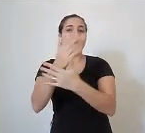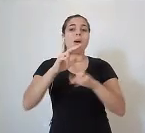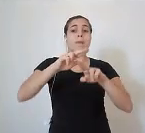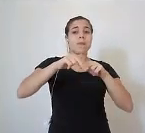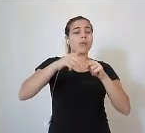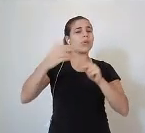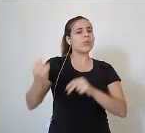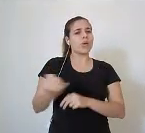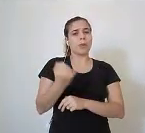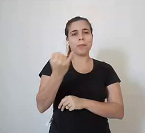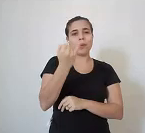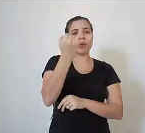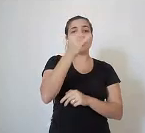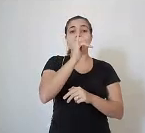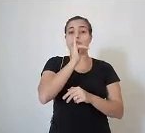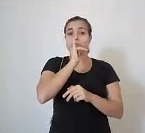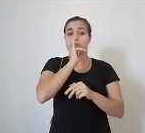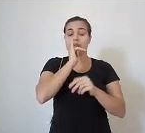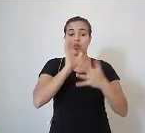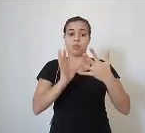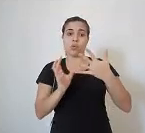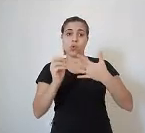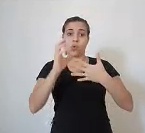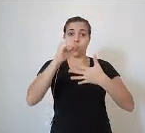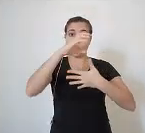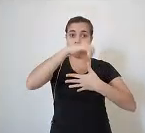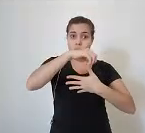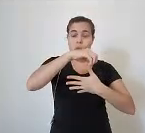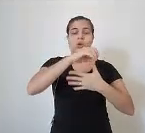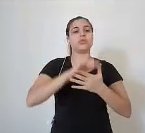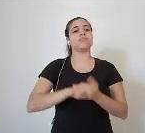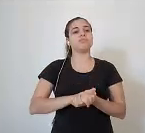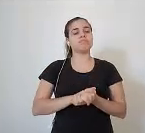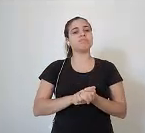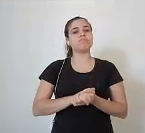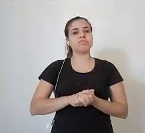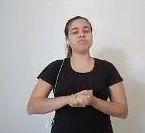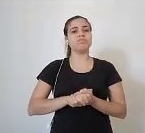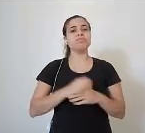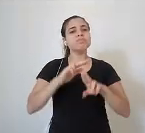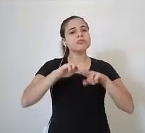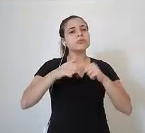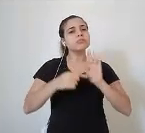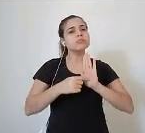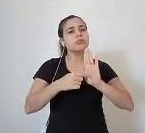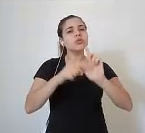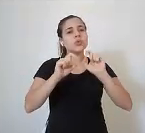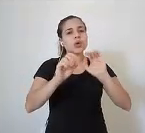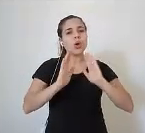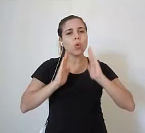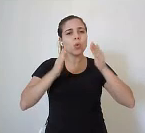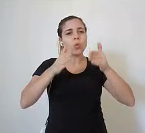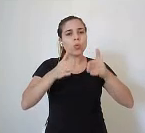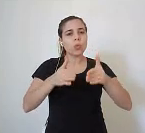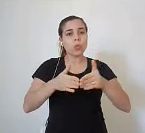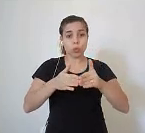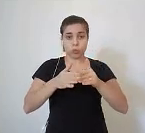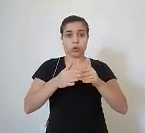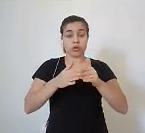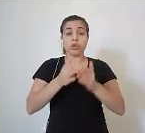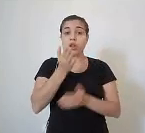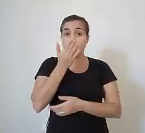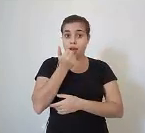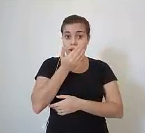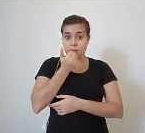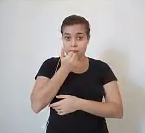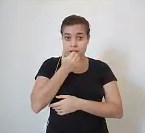quê? Porque no ecossistema é muito pouco provável que um organismo sirva de alimento só para um outro organismo, né? E